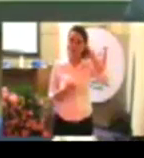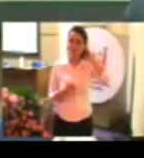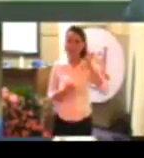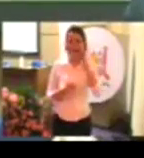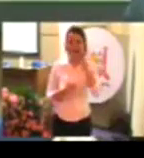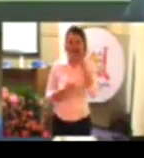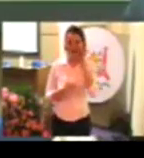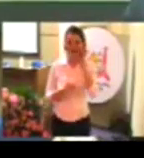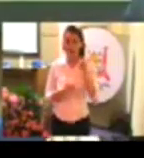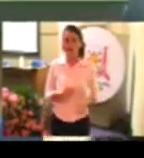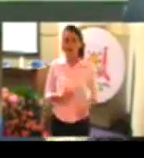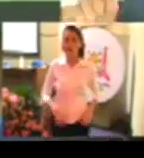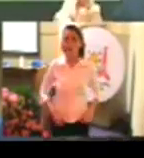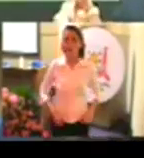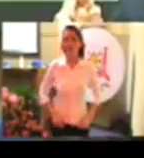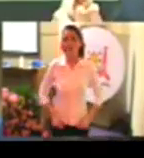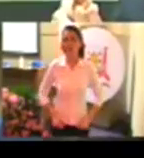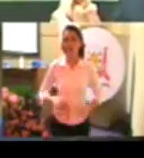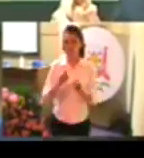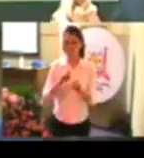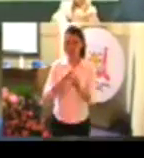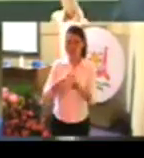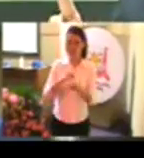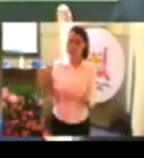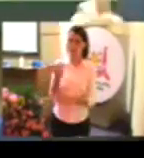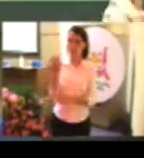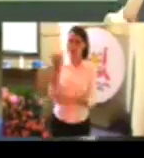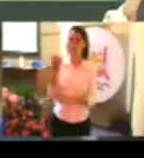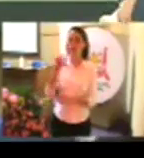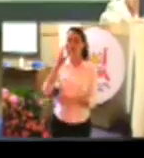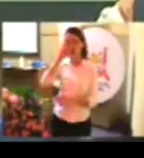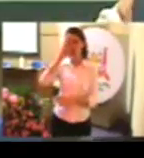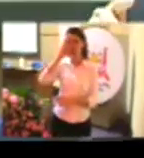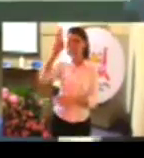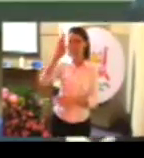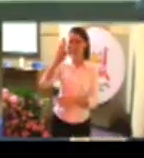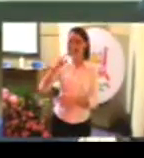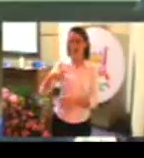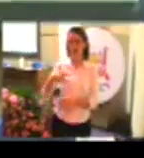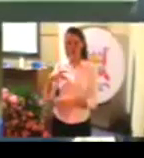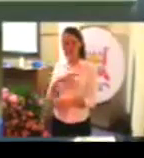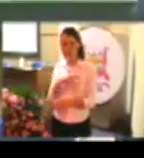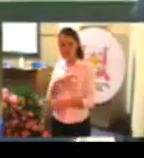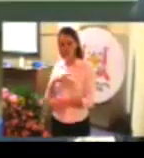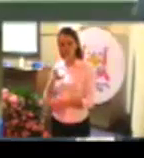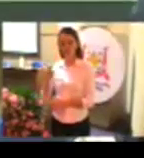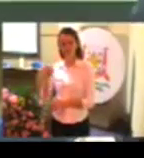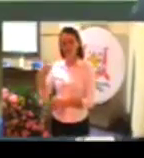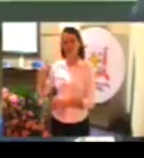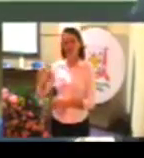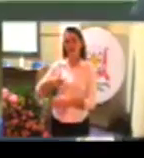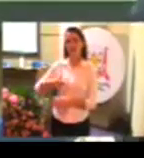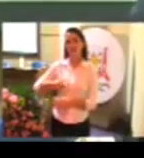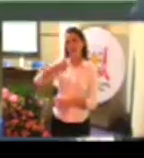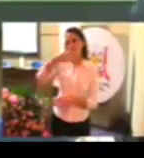criticado, a educação é mais importante do que a saúde.